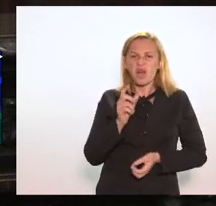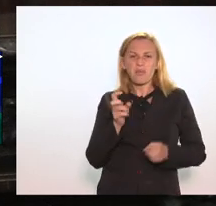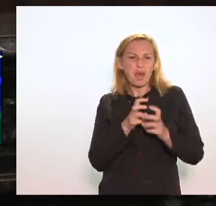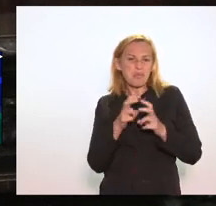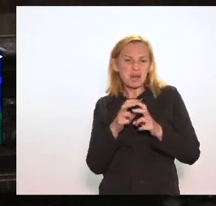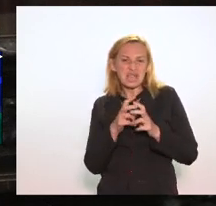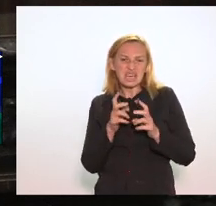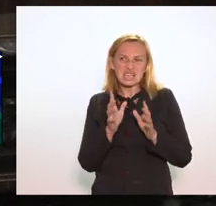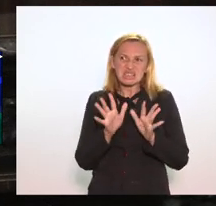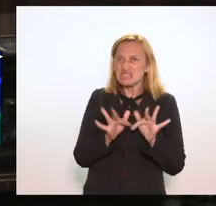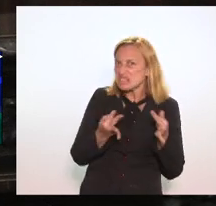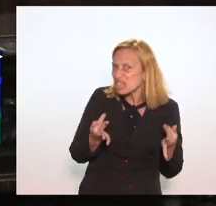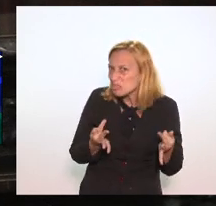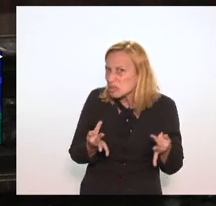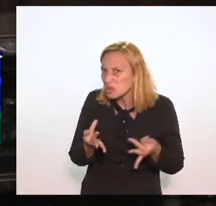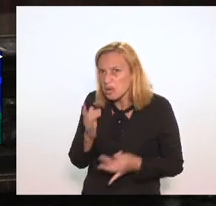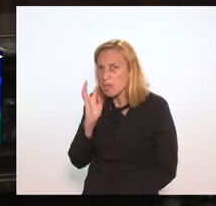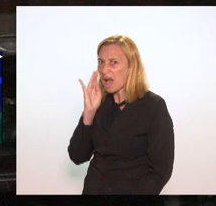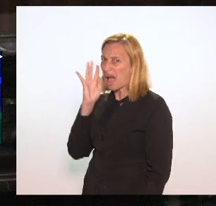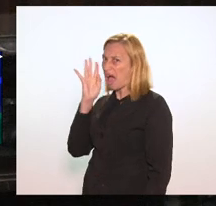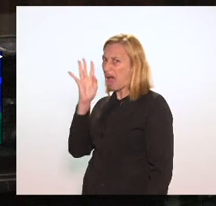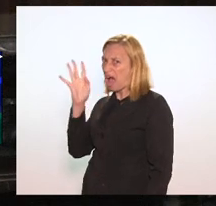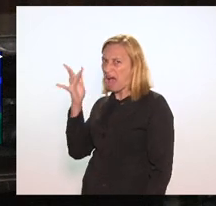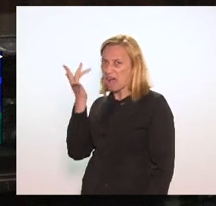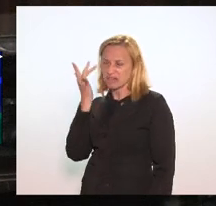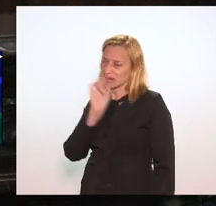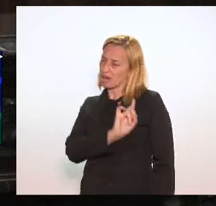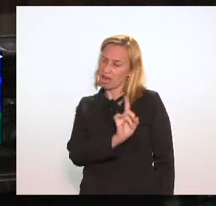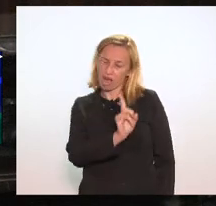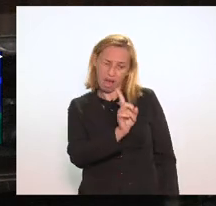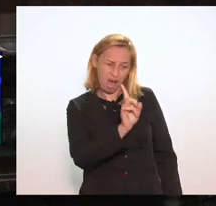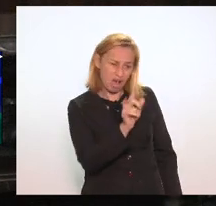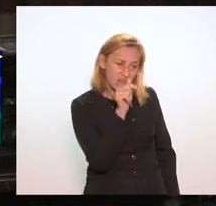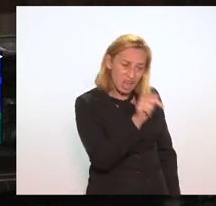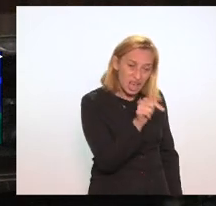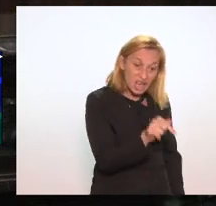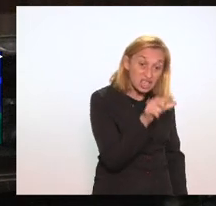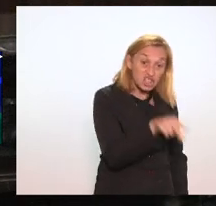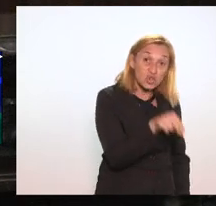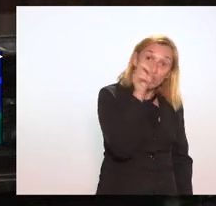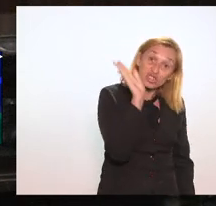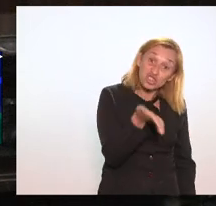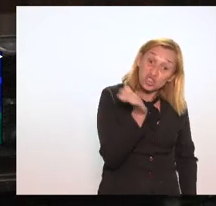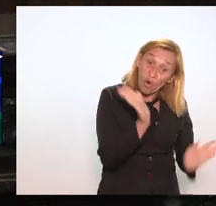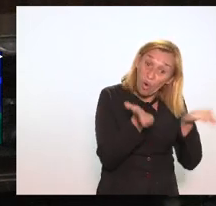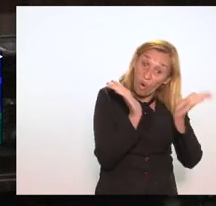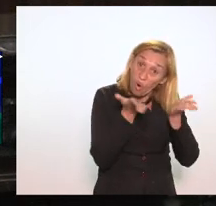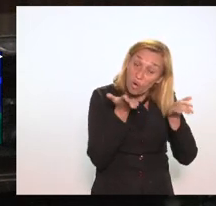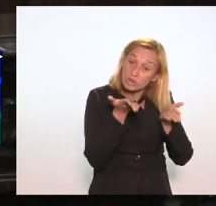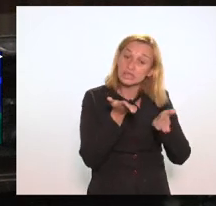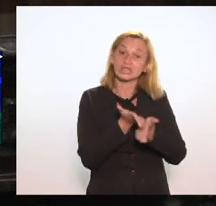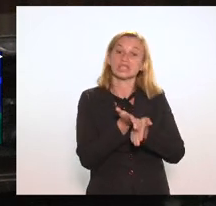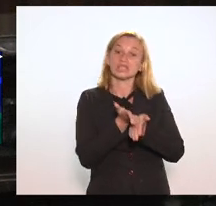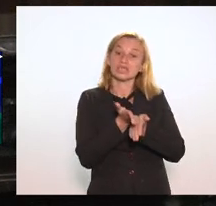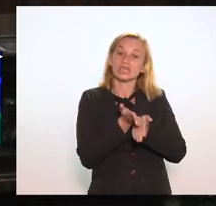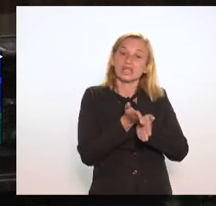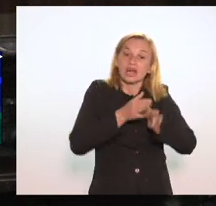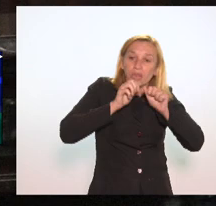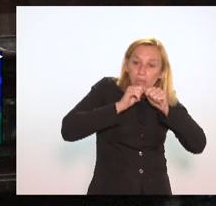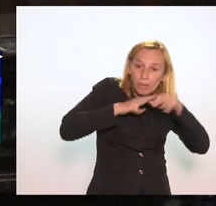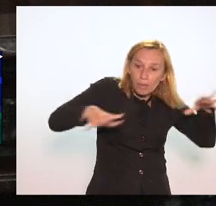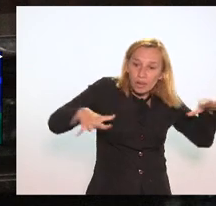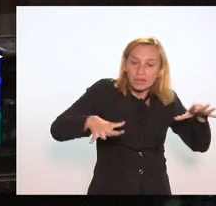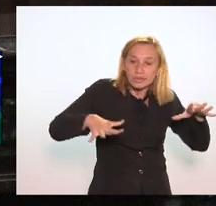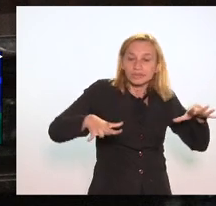briga política é muito simples como sou de pode estar imaginando não porque esta decisão de hoje ela terá repercussão Nacional